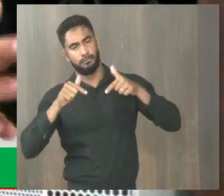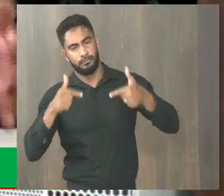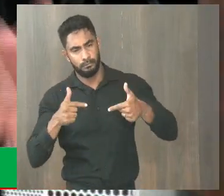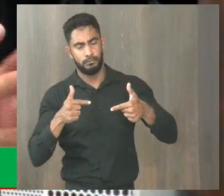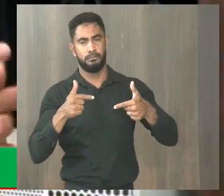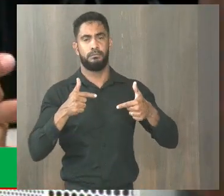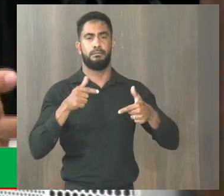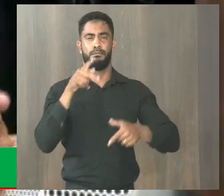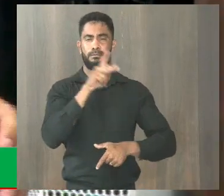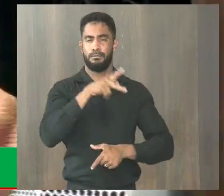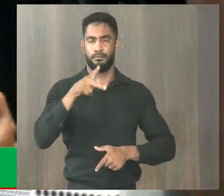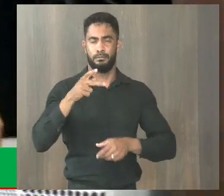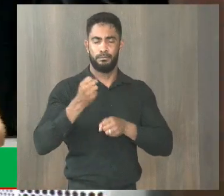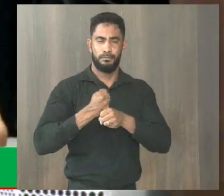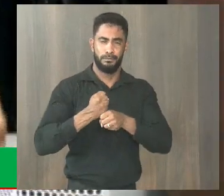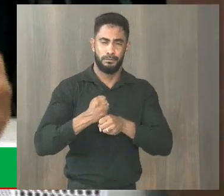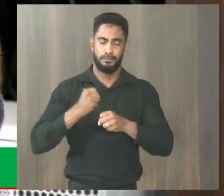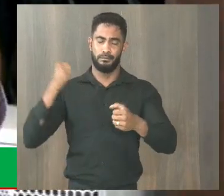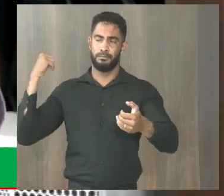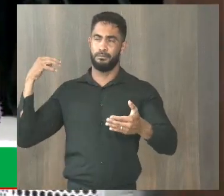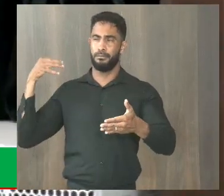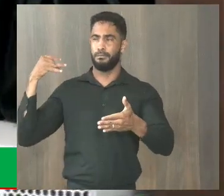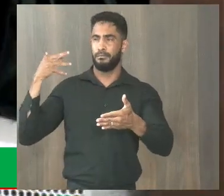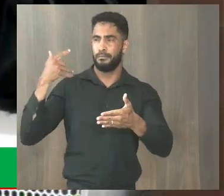há muito tempo,